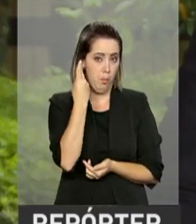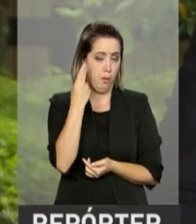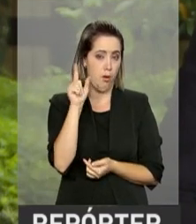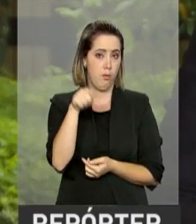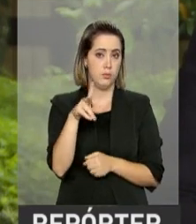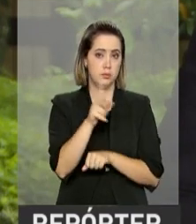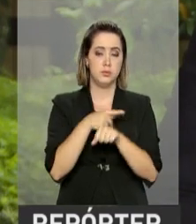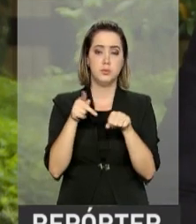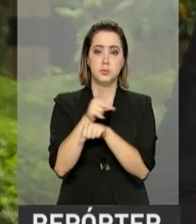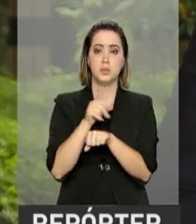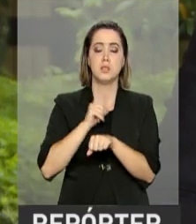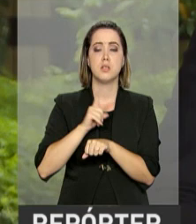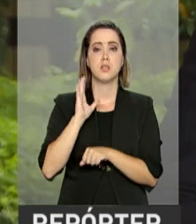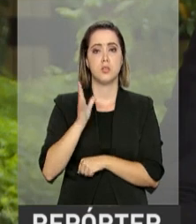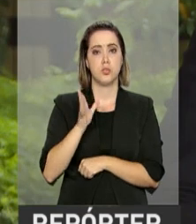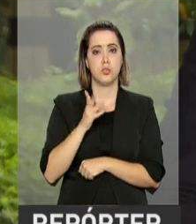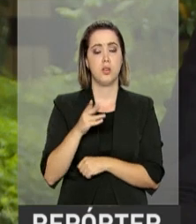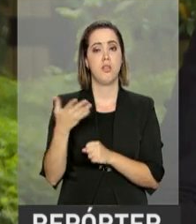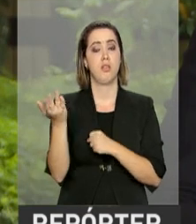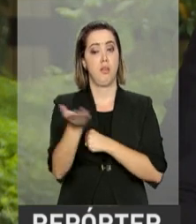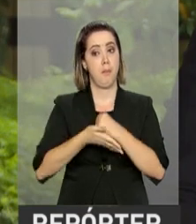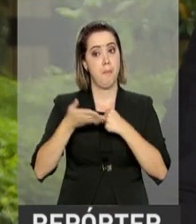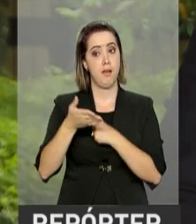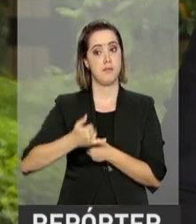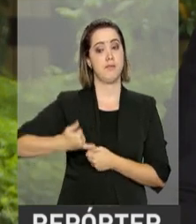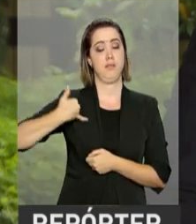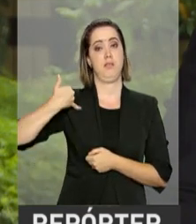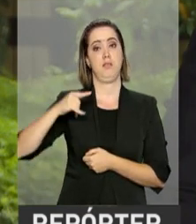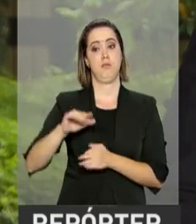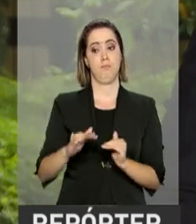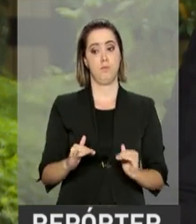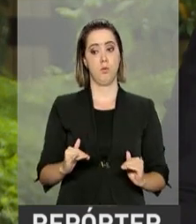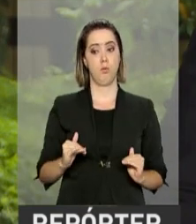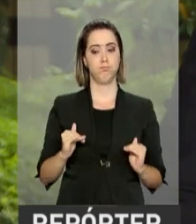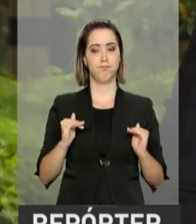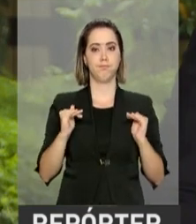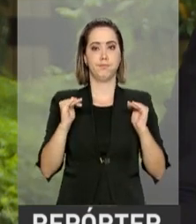países que já têm idade mínima estão aumentando a idade legal de aposentadoria.